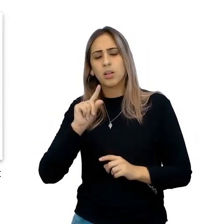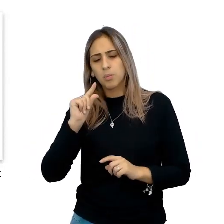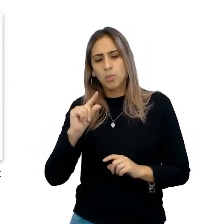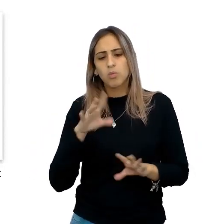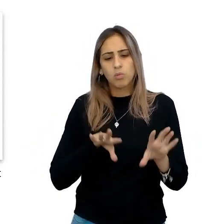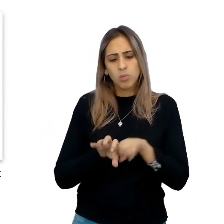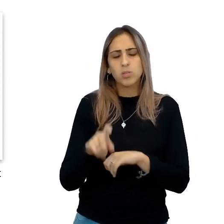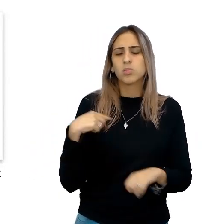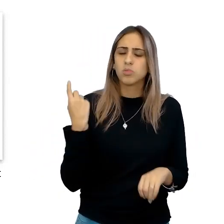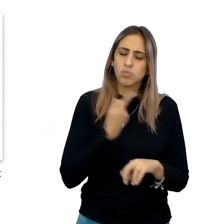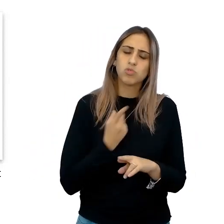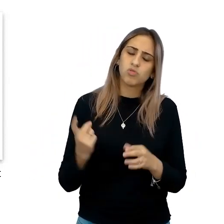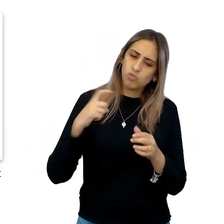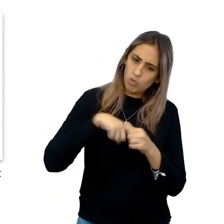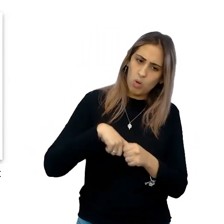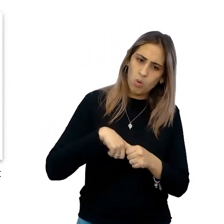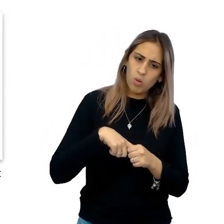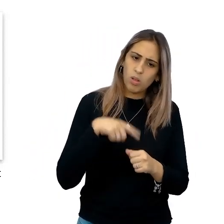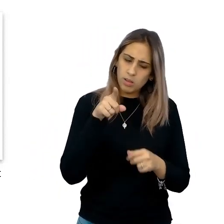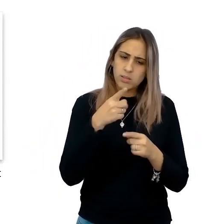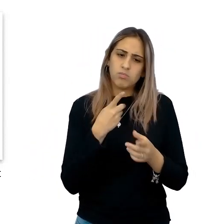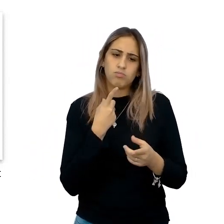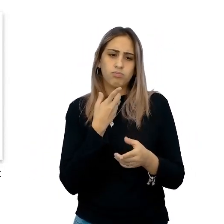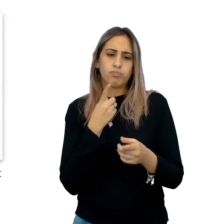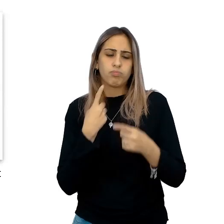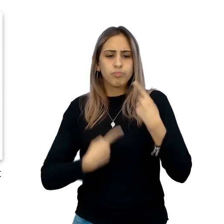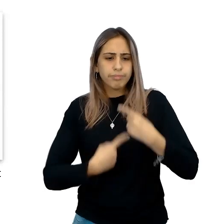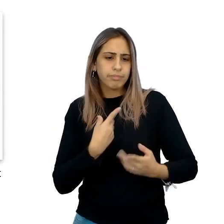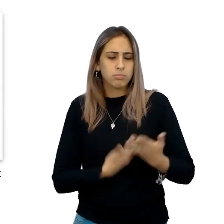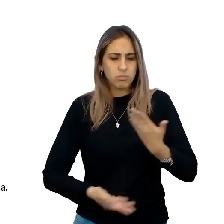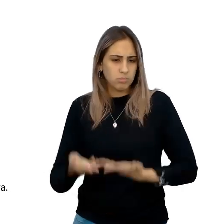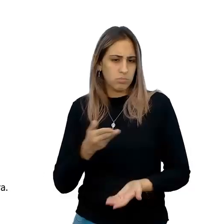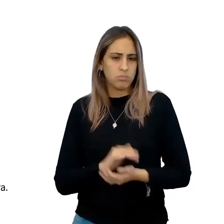na formação, a gente vai retomar essa discussão, tá bem?